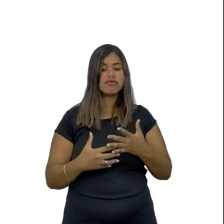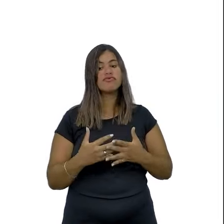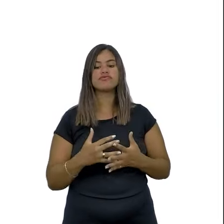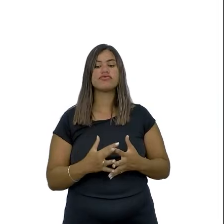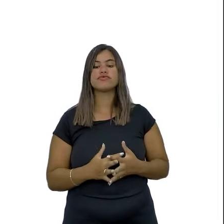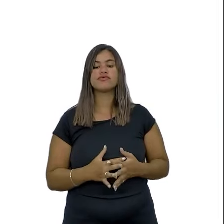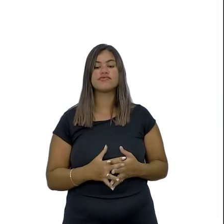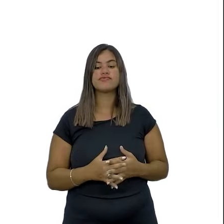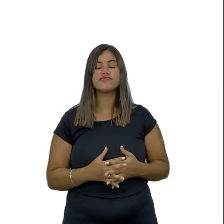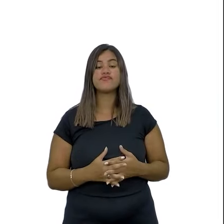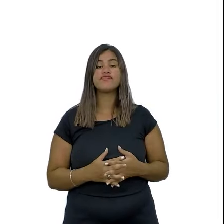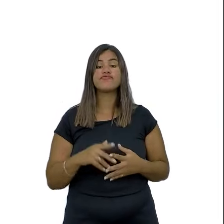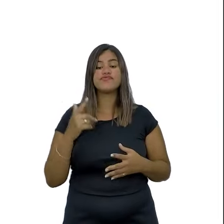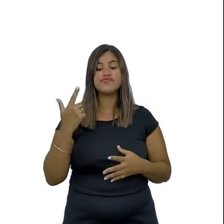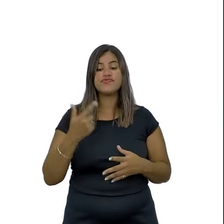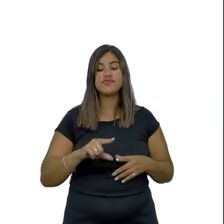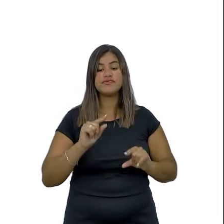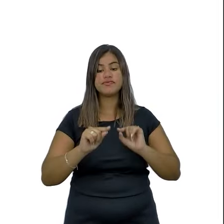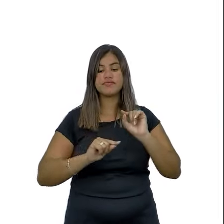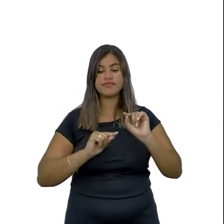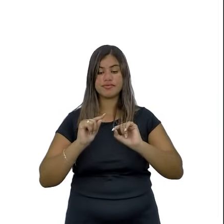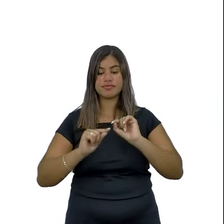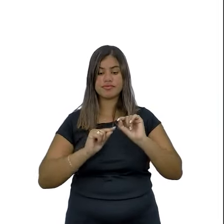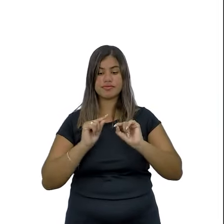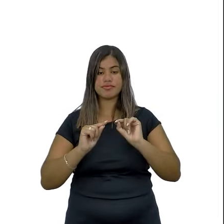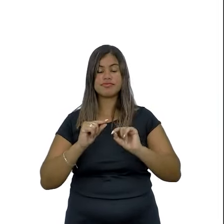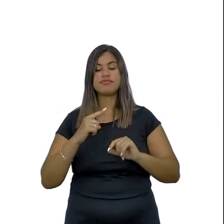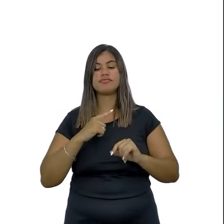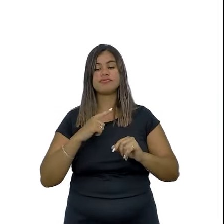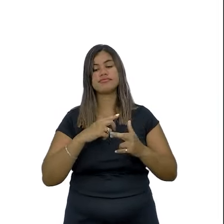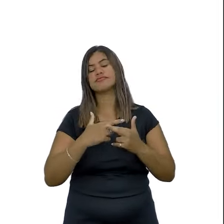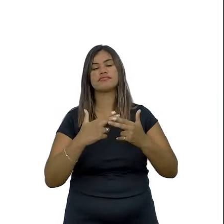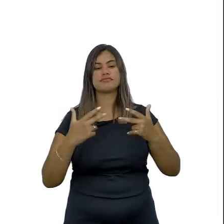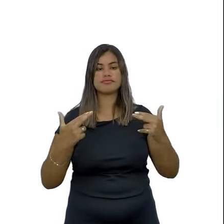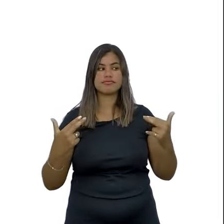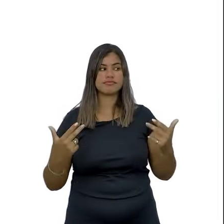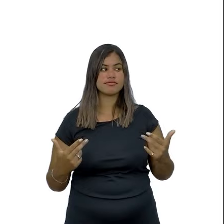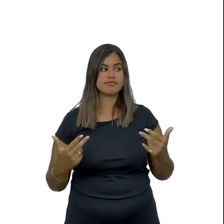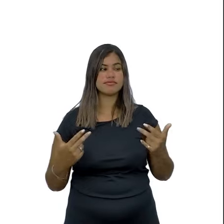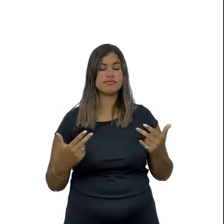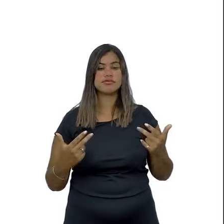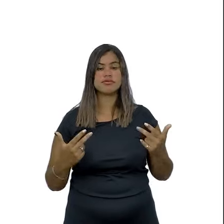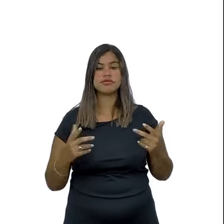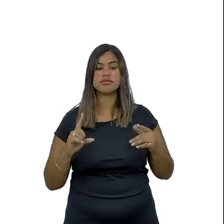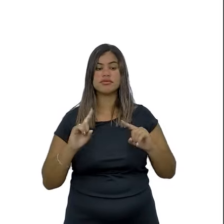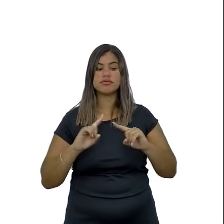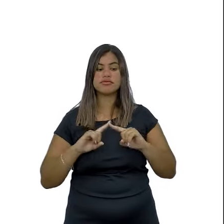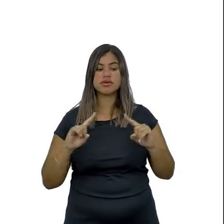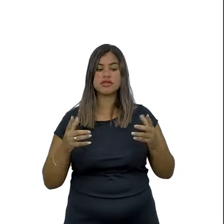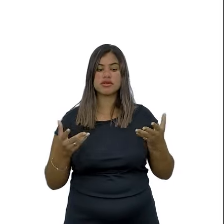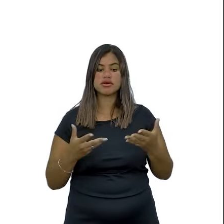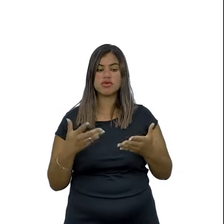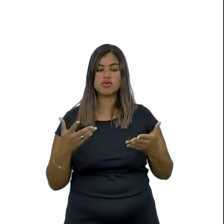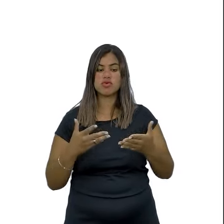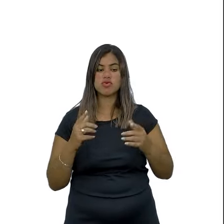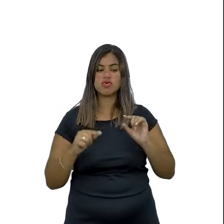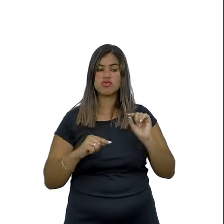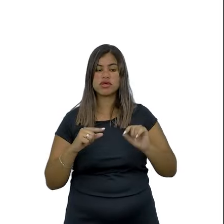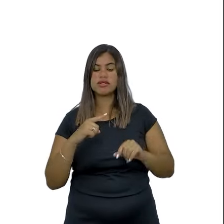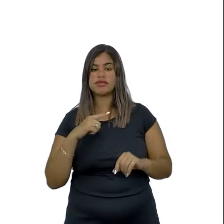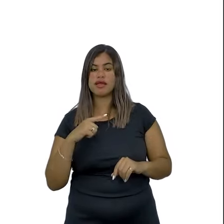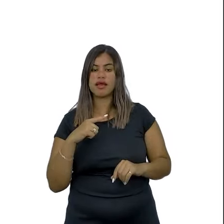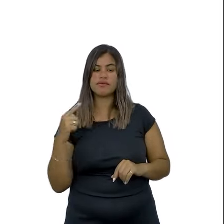tem também os mesmos encaminhamentos, só que agora a coleção aumenta um pouquinho, vai para